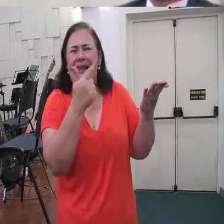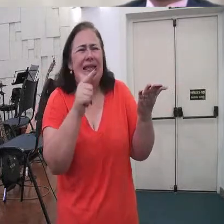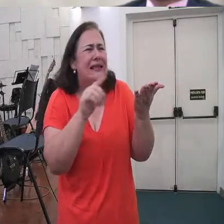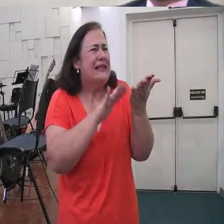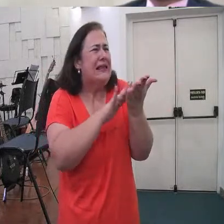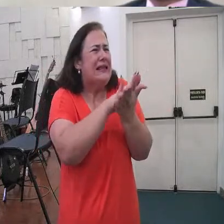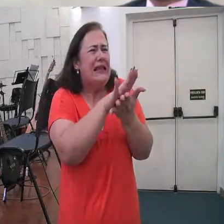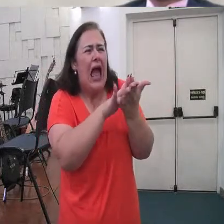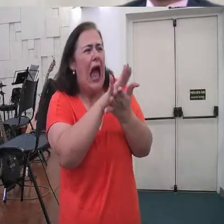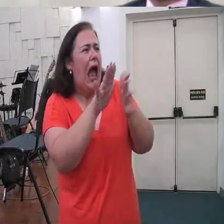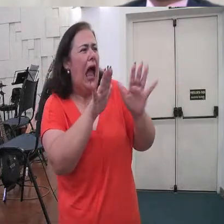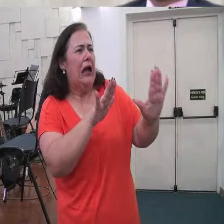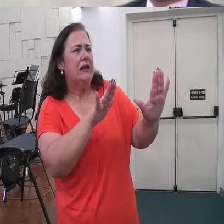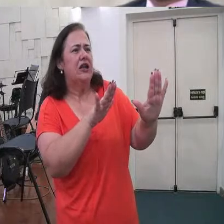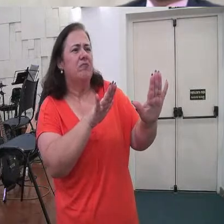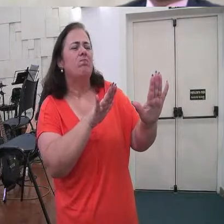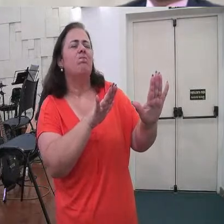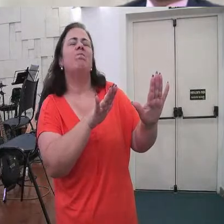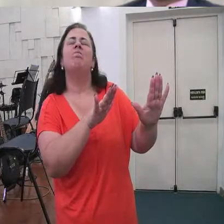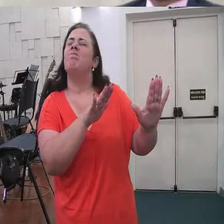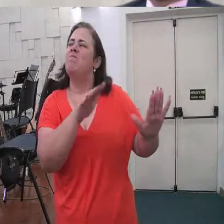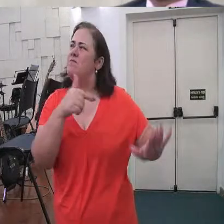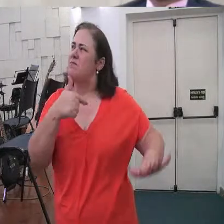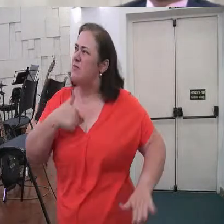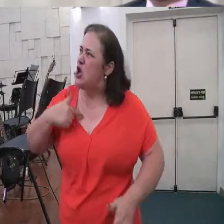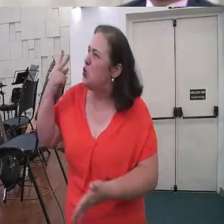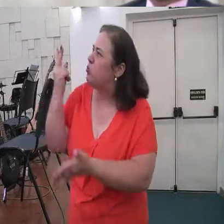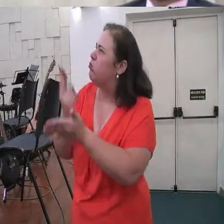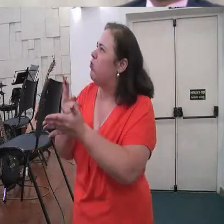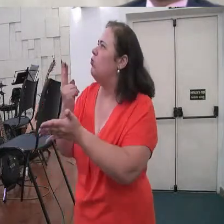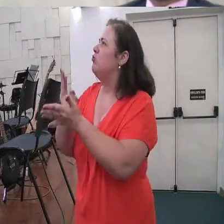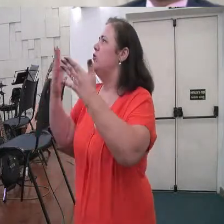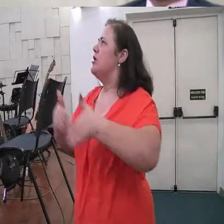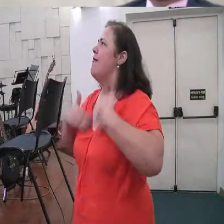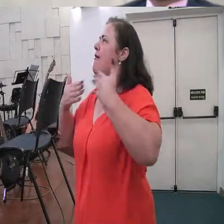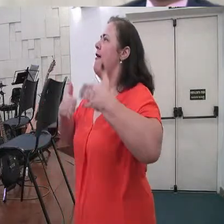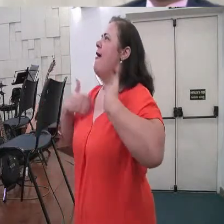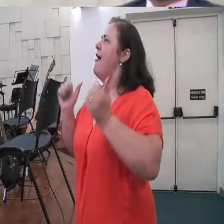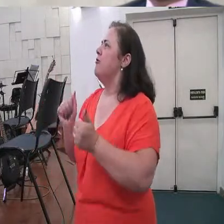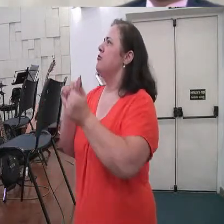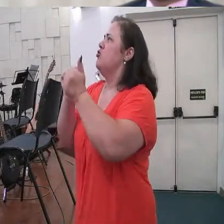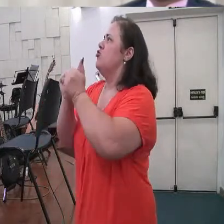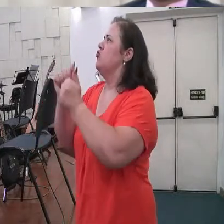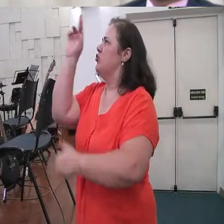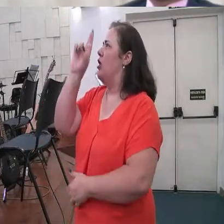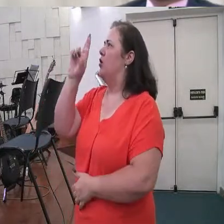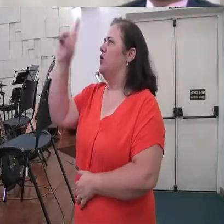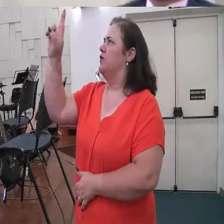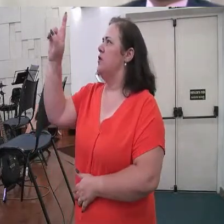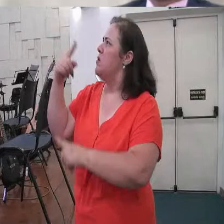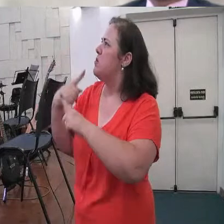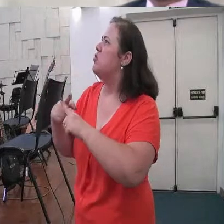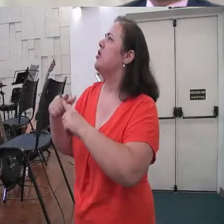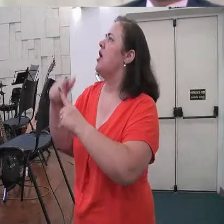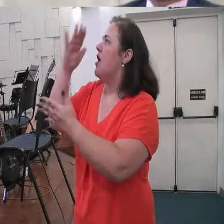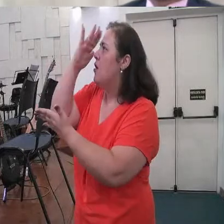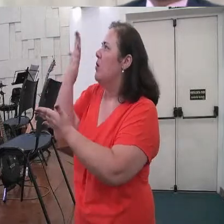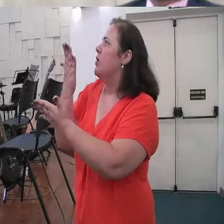todavia eu me alegrarei no Senhor, exulto no Deus da minha